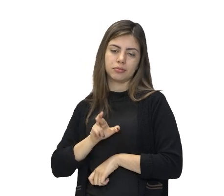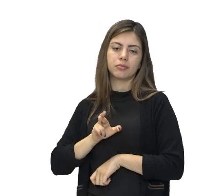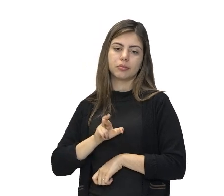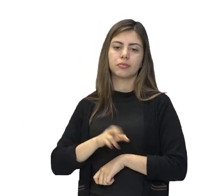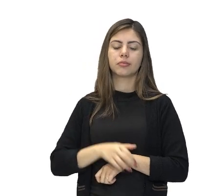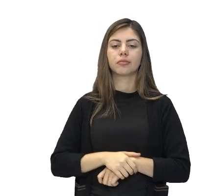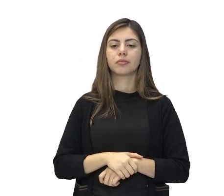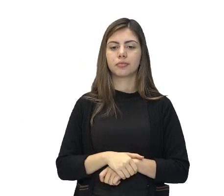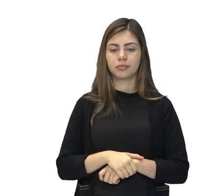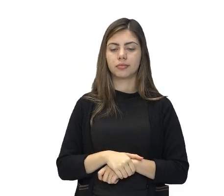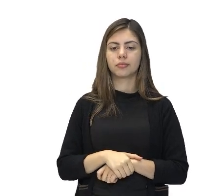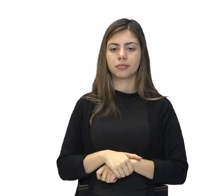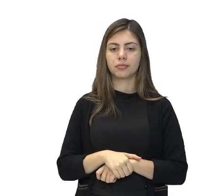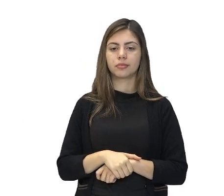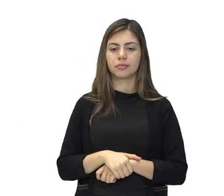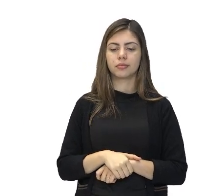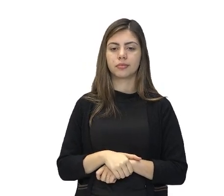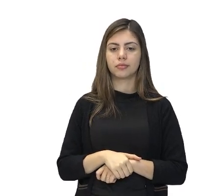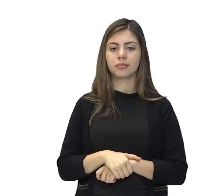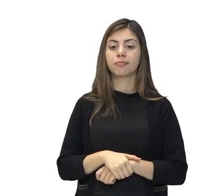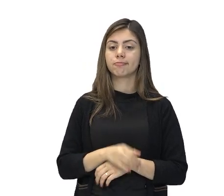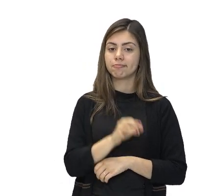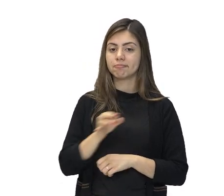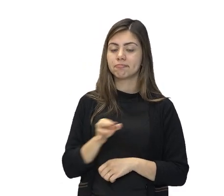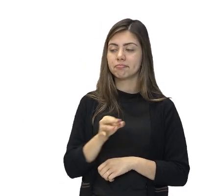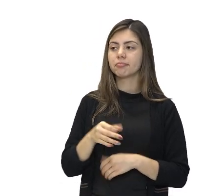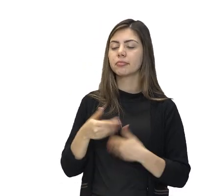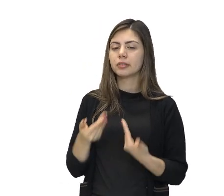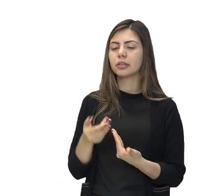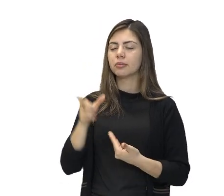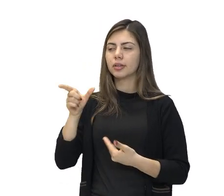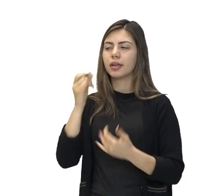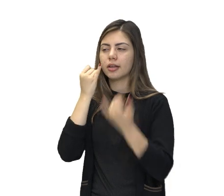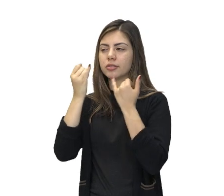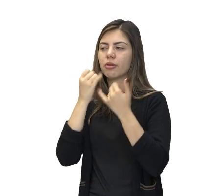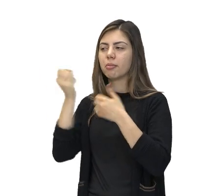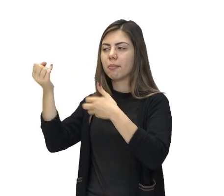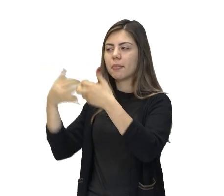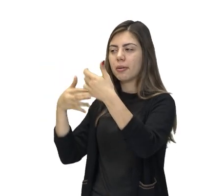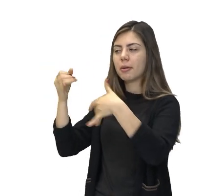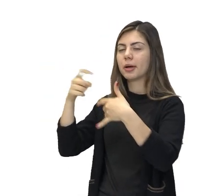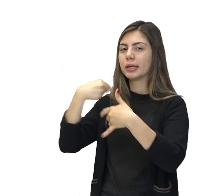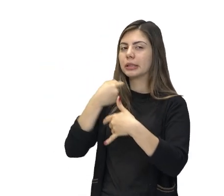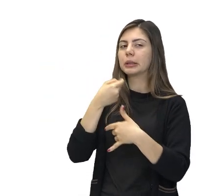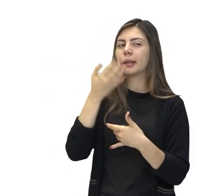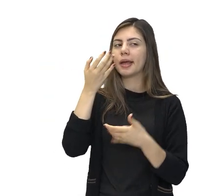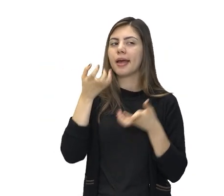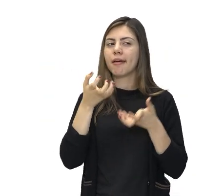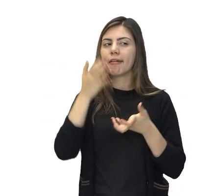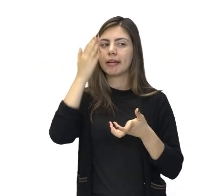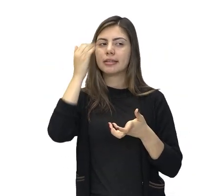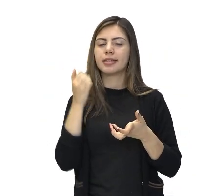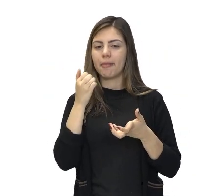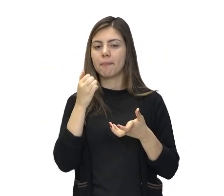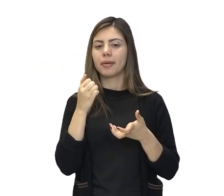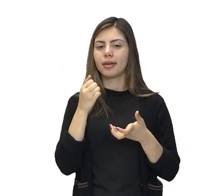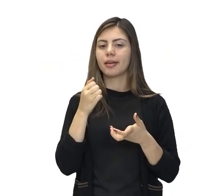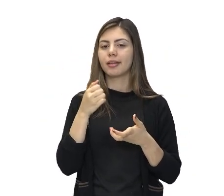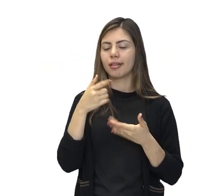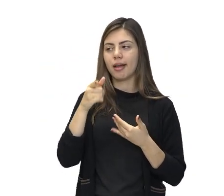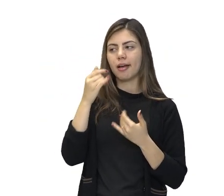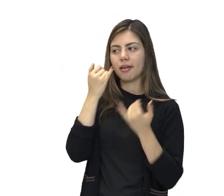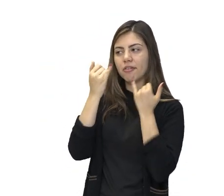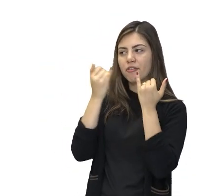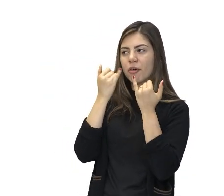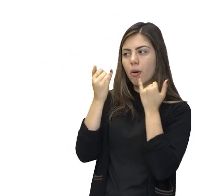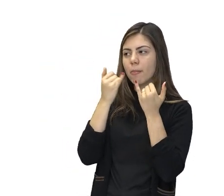fala também respondendo às perguntas e trazendo as informações que nós queremos obter naquele dado momento em que